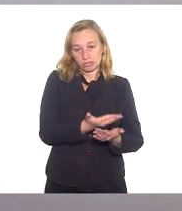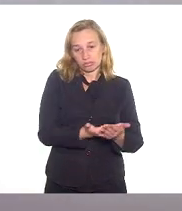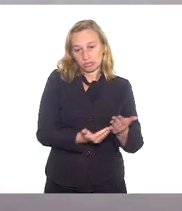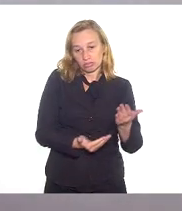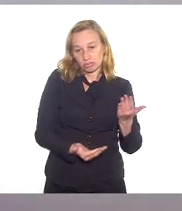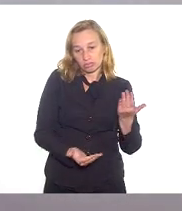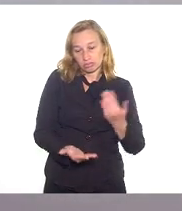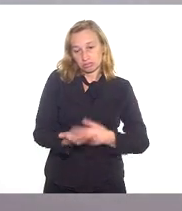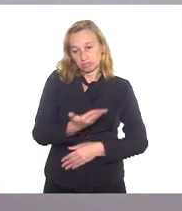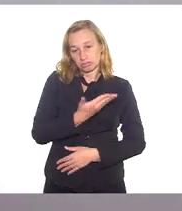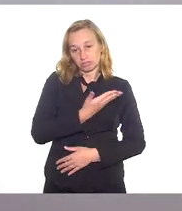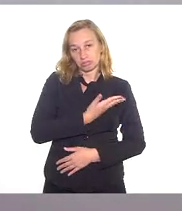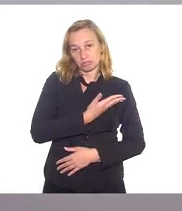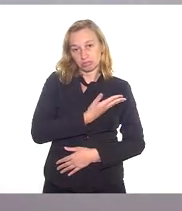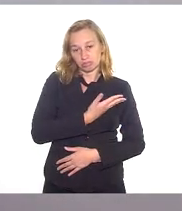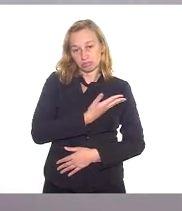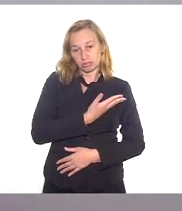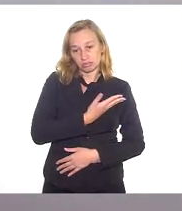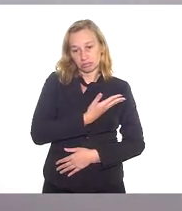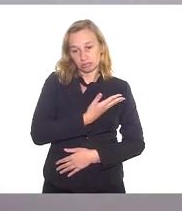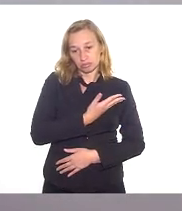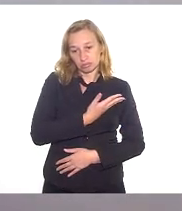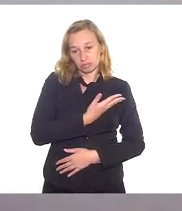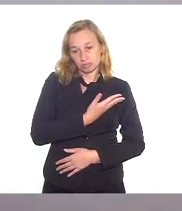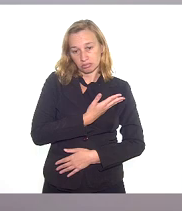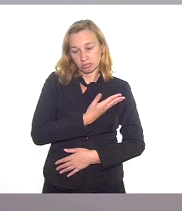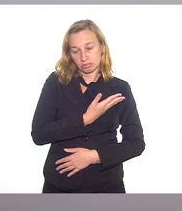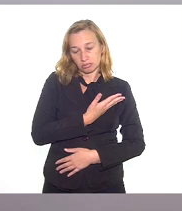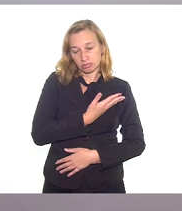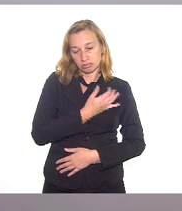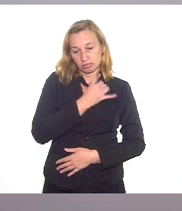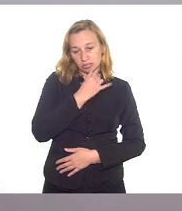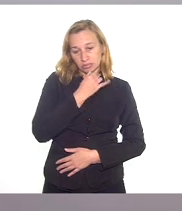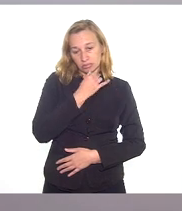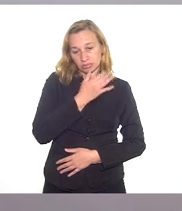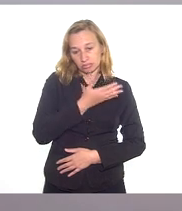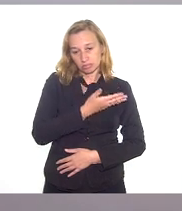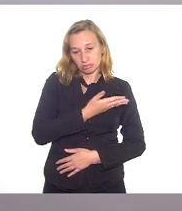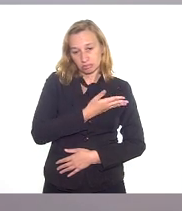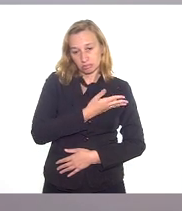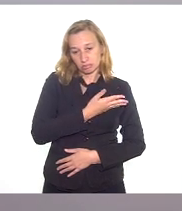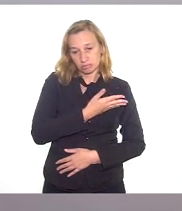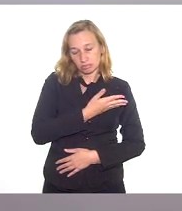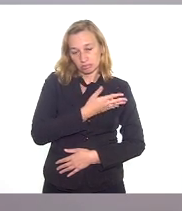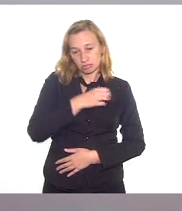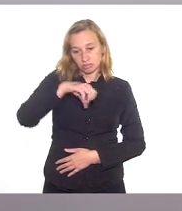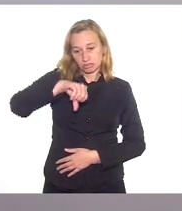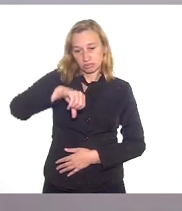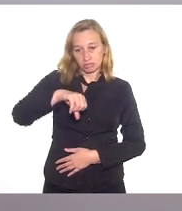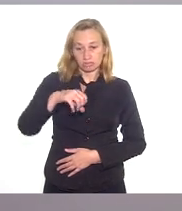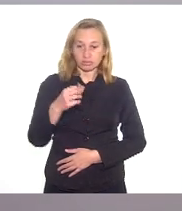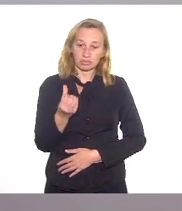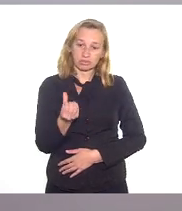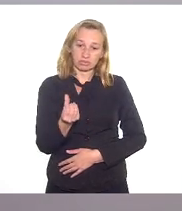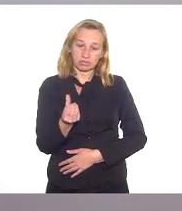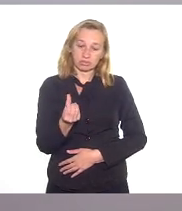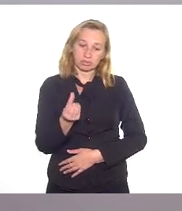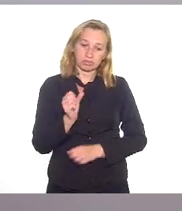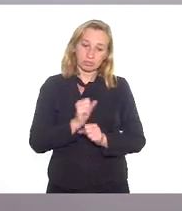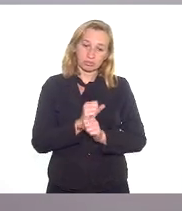Perdi meu amigo, vou ficar triste pela partida dele aos 96 anos de idade,